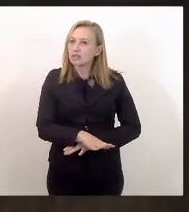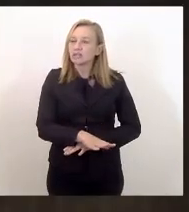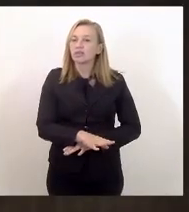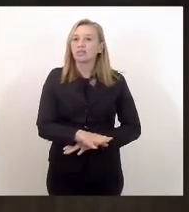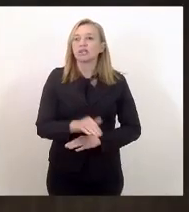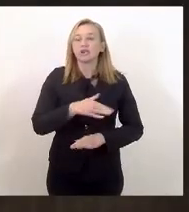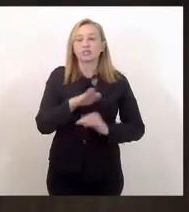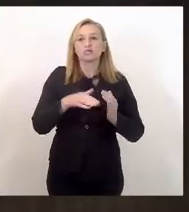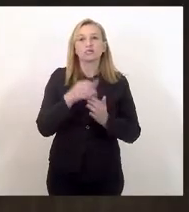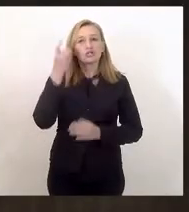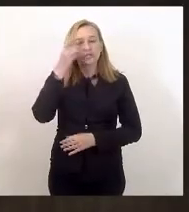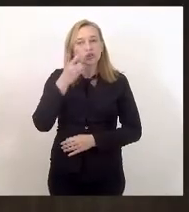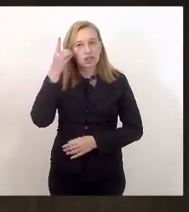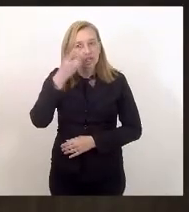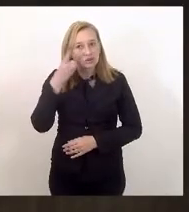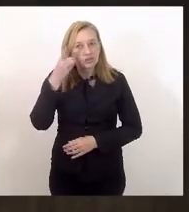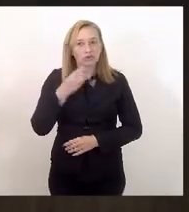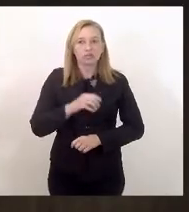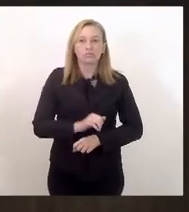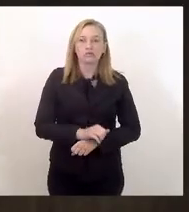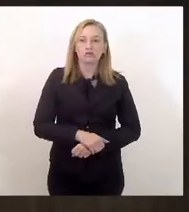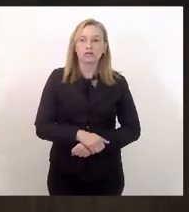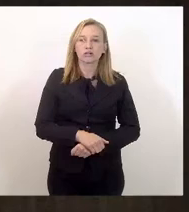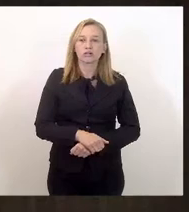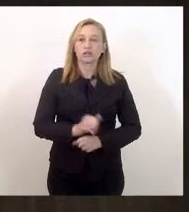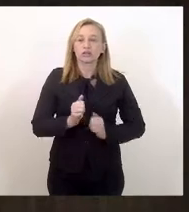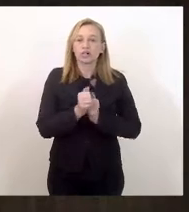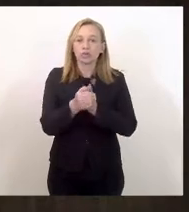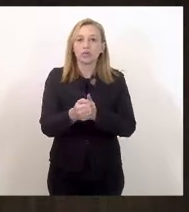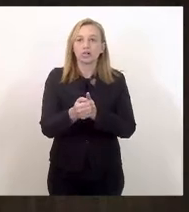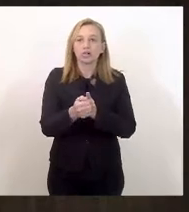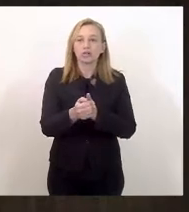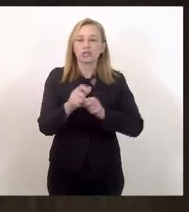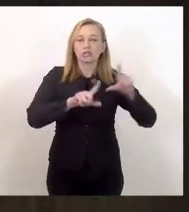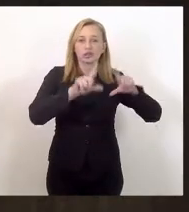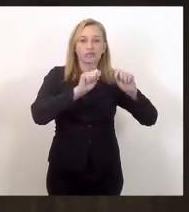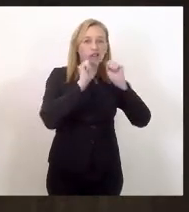todos os deputadas e deputados, os que nos acompanham pela TV Alerj.